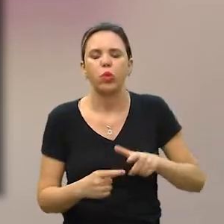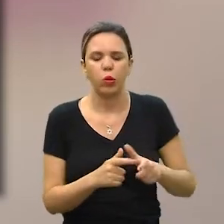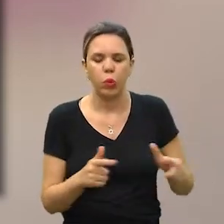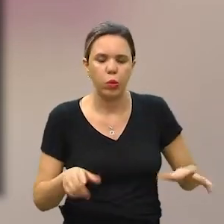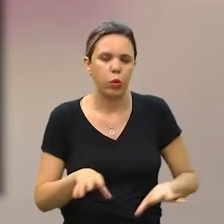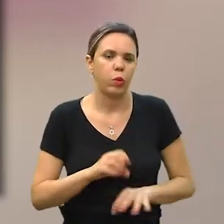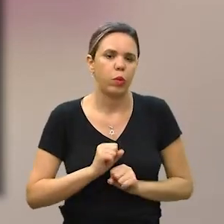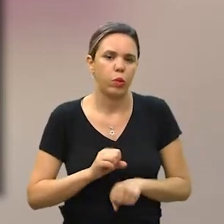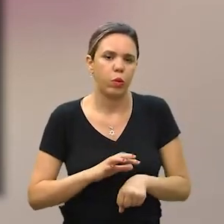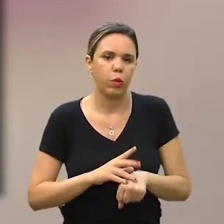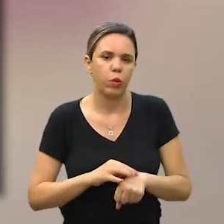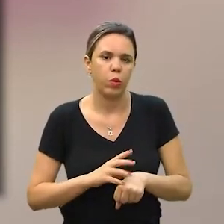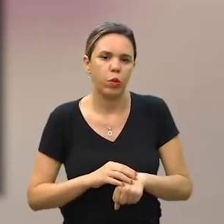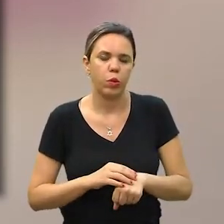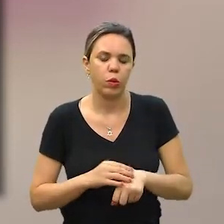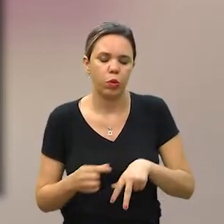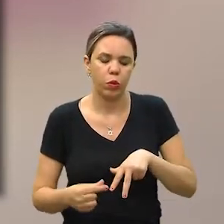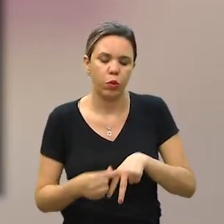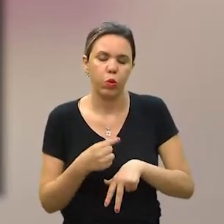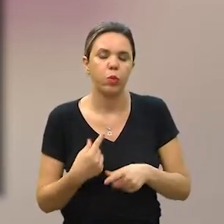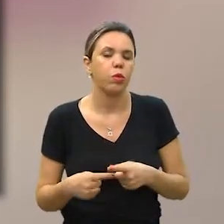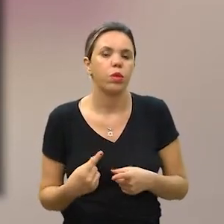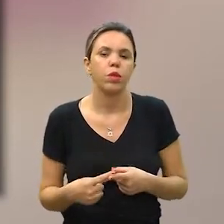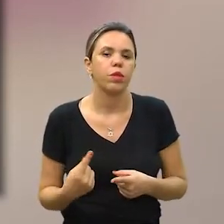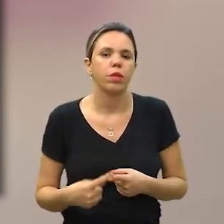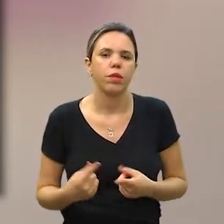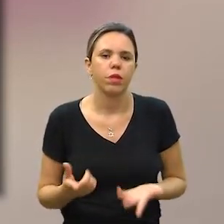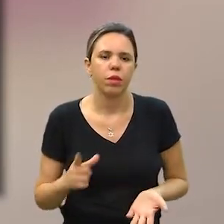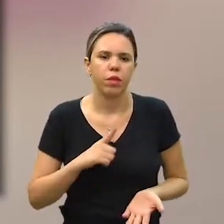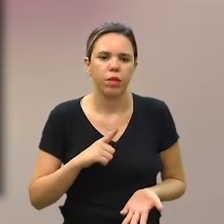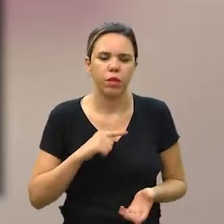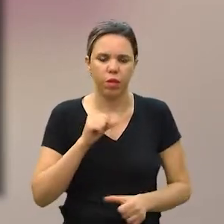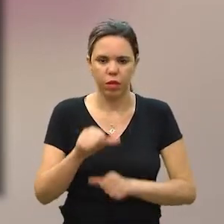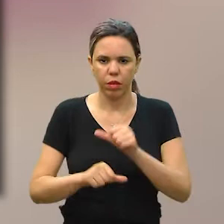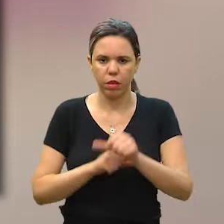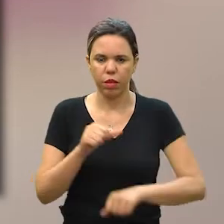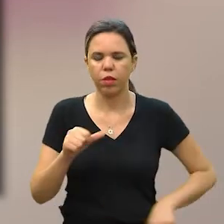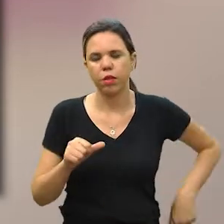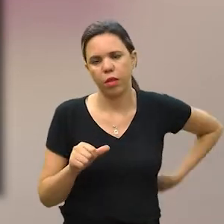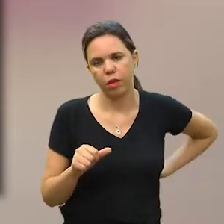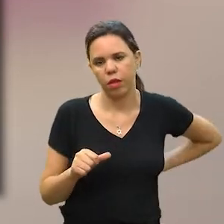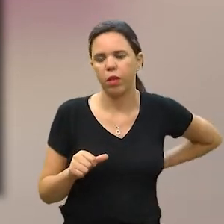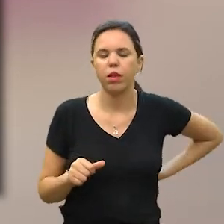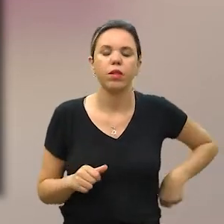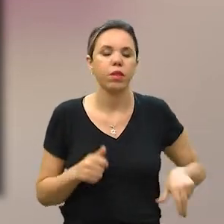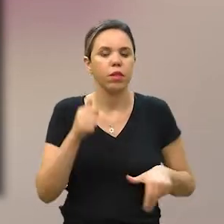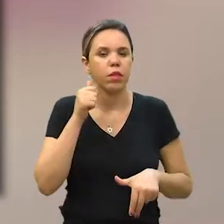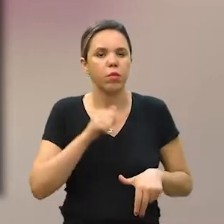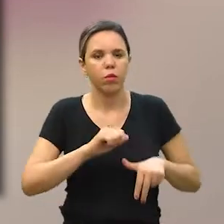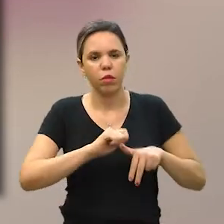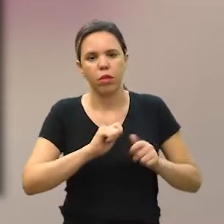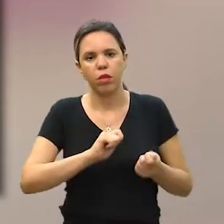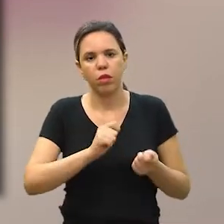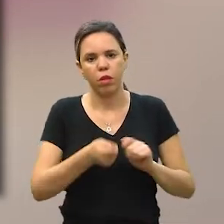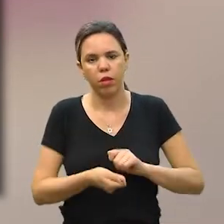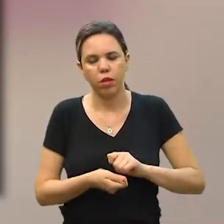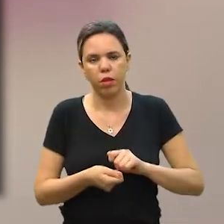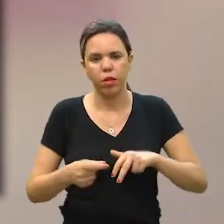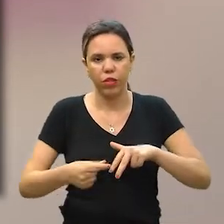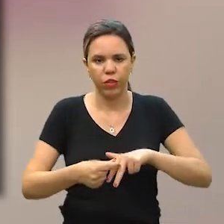tem maior trombose da veia do lado esquerdo? Porque existe uma alteração anatômica na mulher que